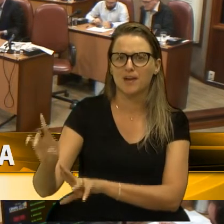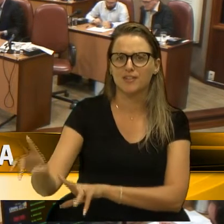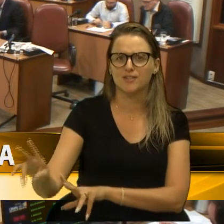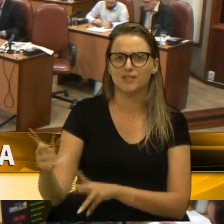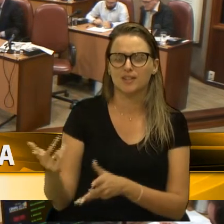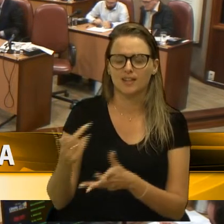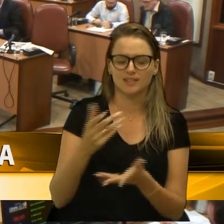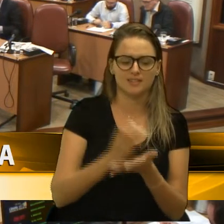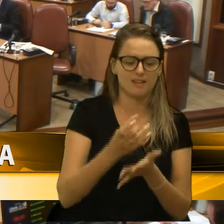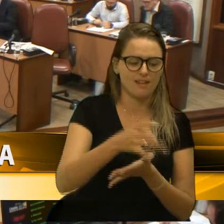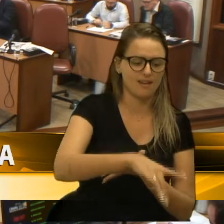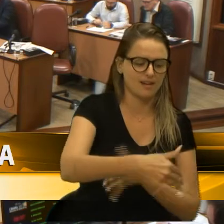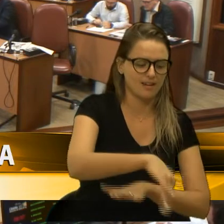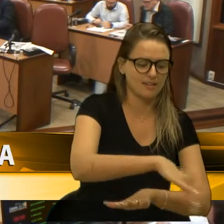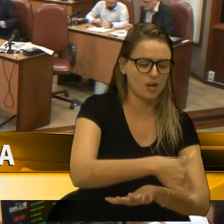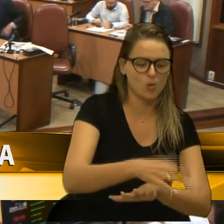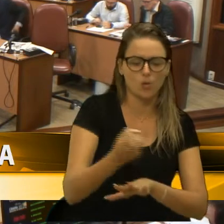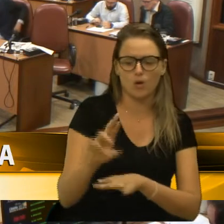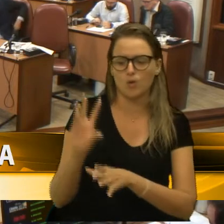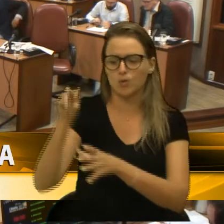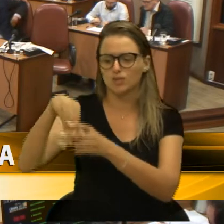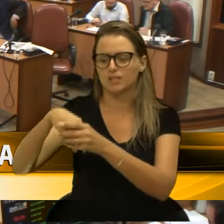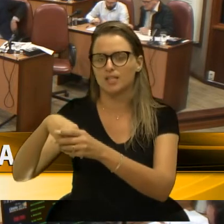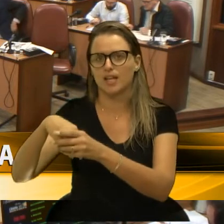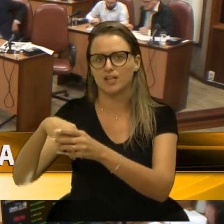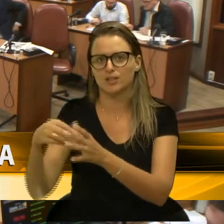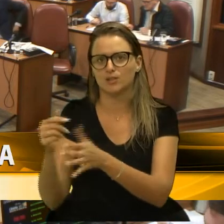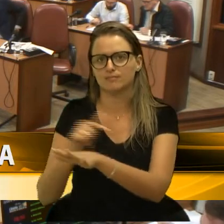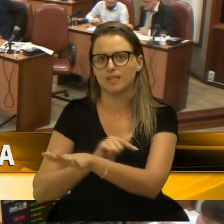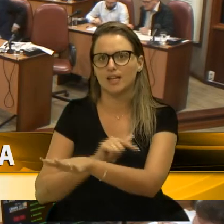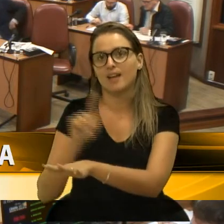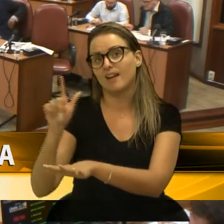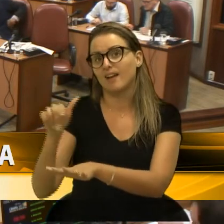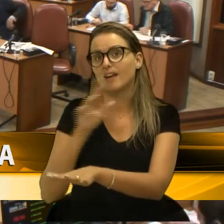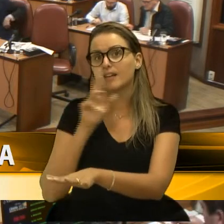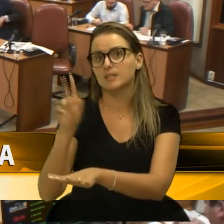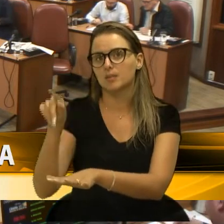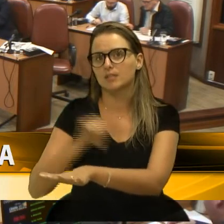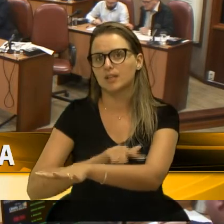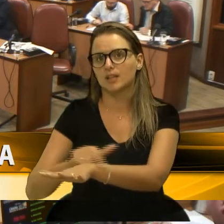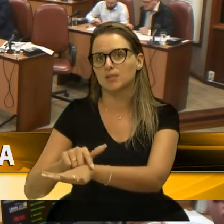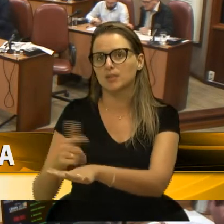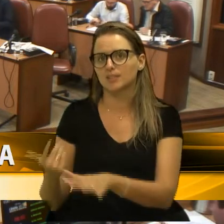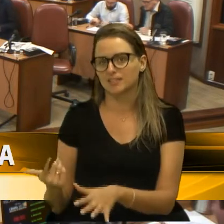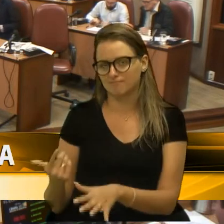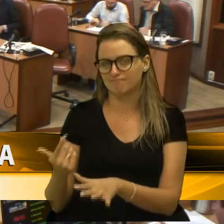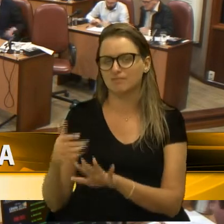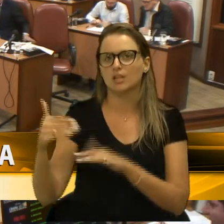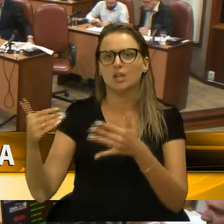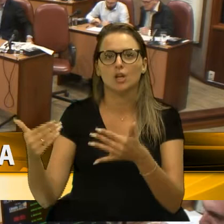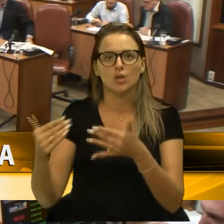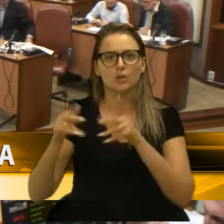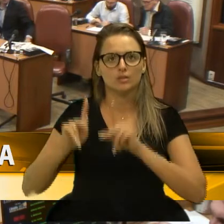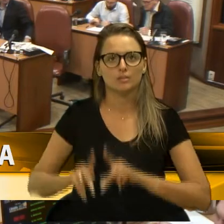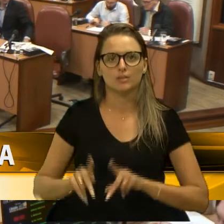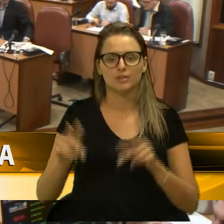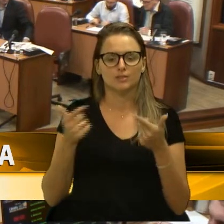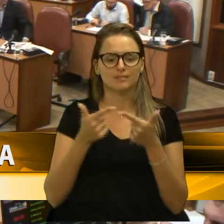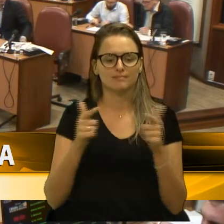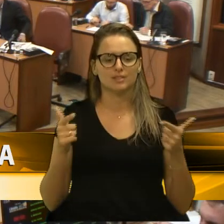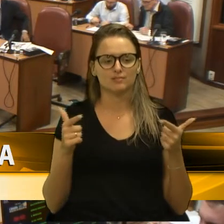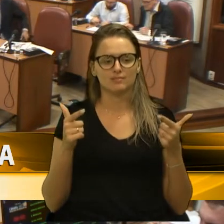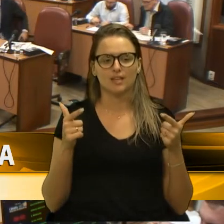no chão e no lixo, é uma resposta só: educação. Hoje as pessoas realmente não têm essa noção,